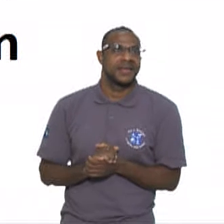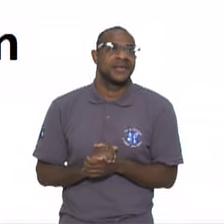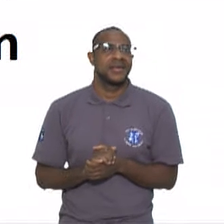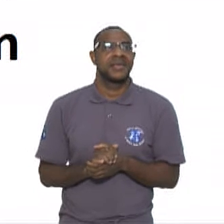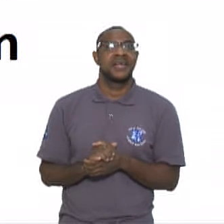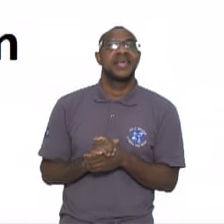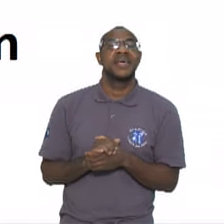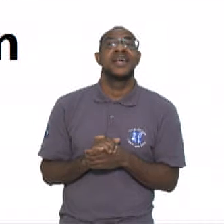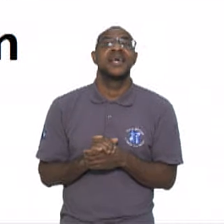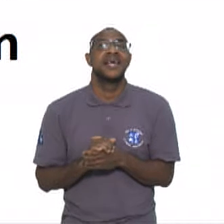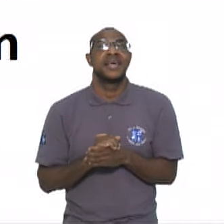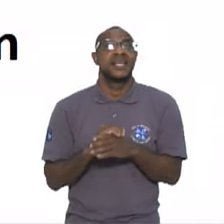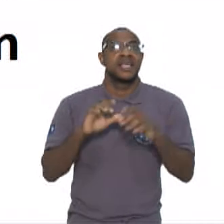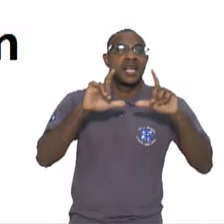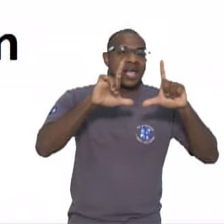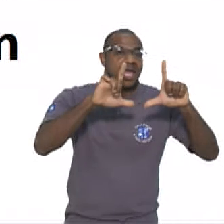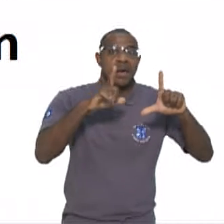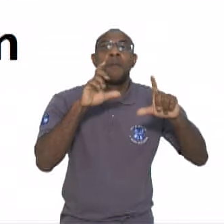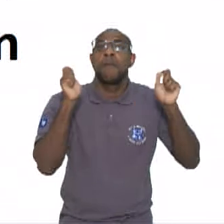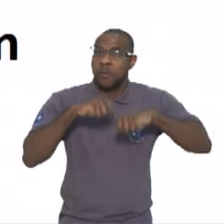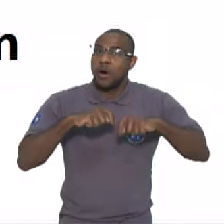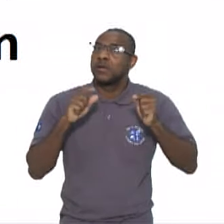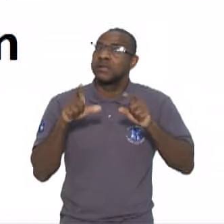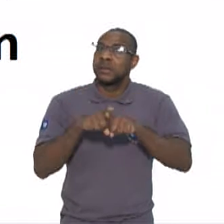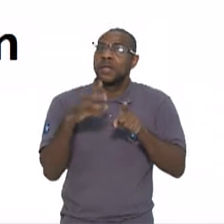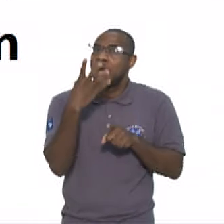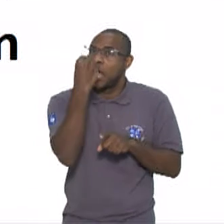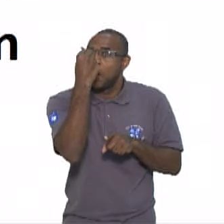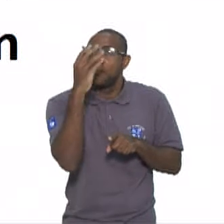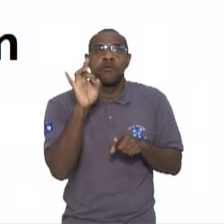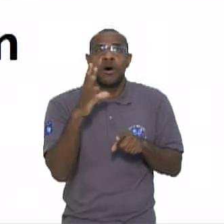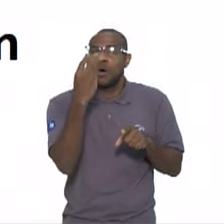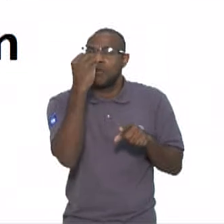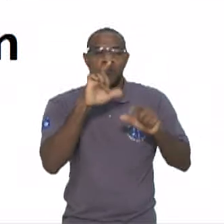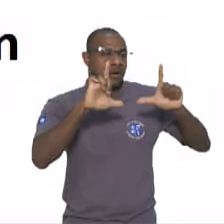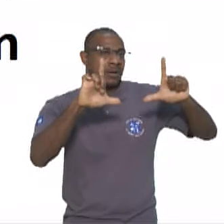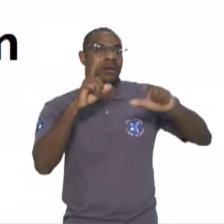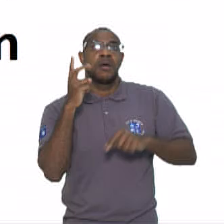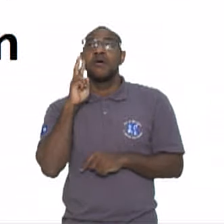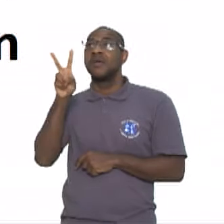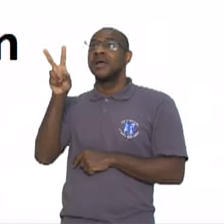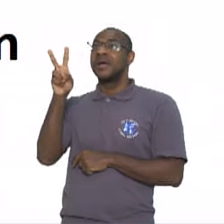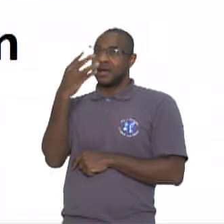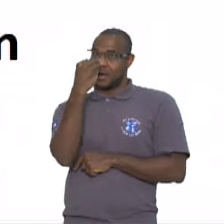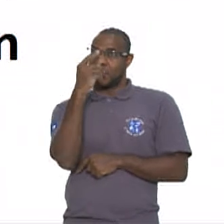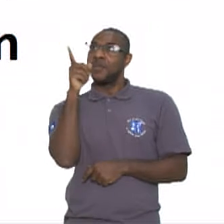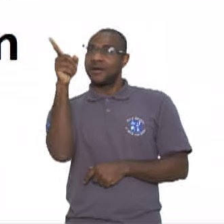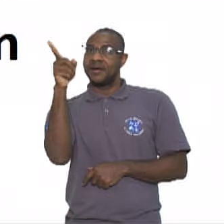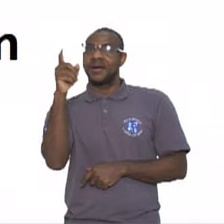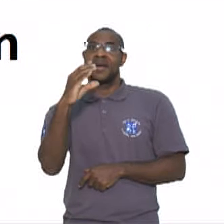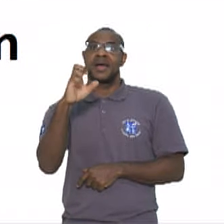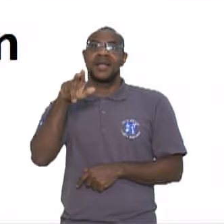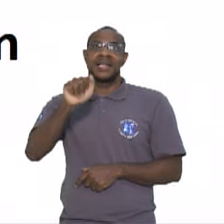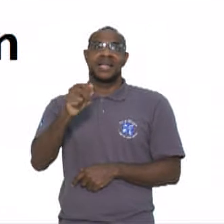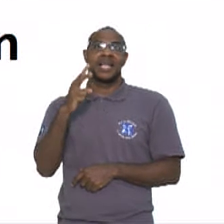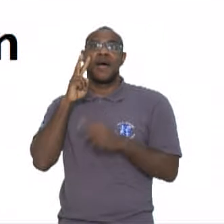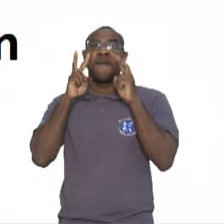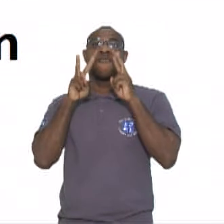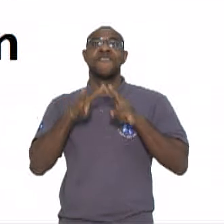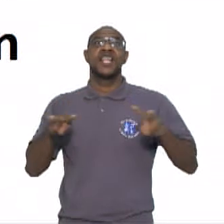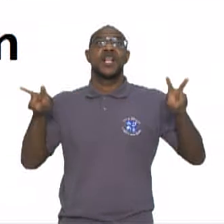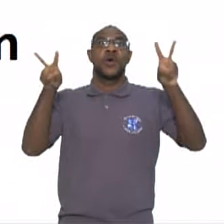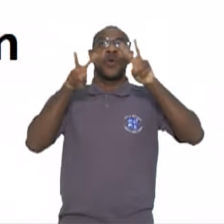Cenas podem conter apenas imagens e ou diálogos. Ali no caso que a gente está vendo é uma imagem, é uma cena mais visual, né,